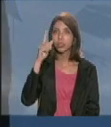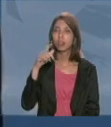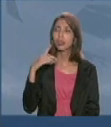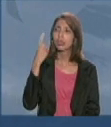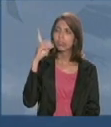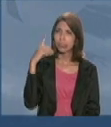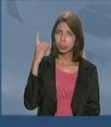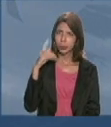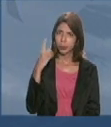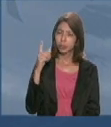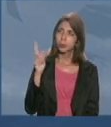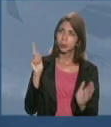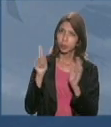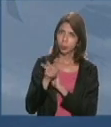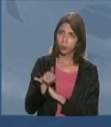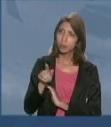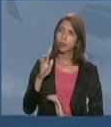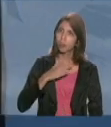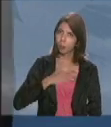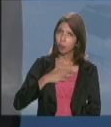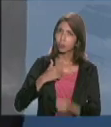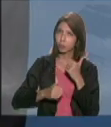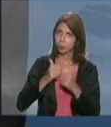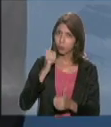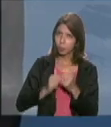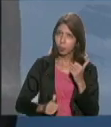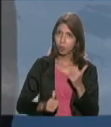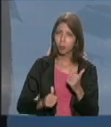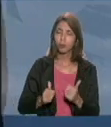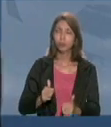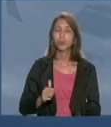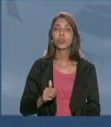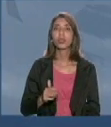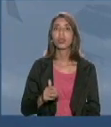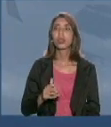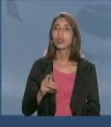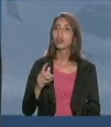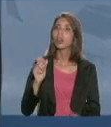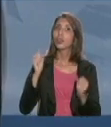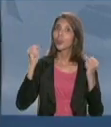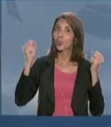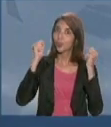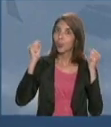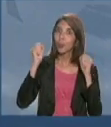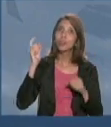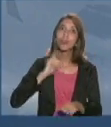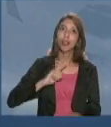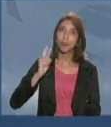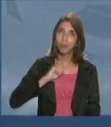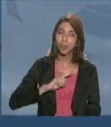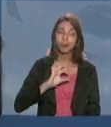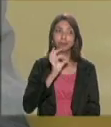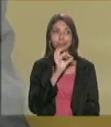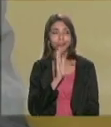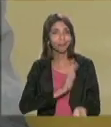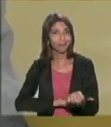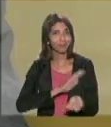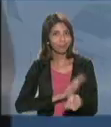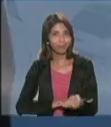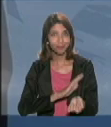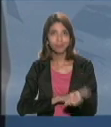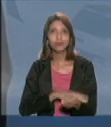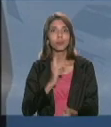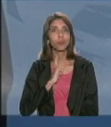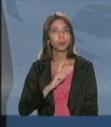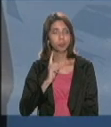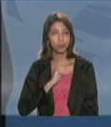Alemanha. Deputado Luiz Paulo, o senhor gosta de futebol? Muito. Do esporte. É torcedor do Flamengo? Doente. Com